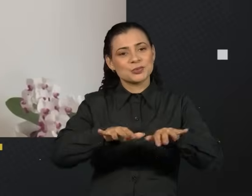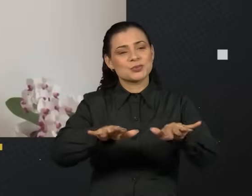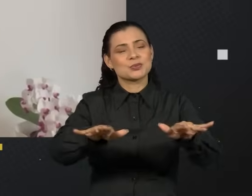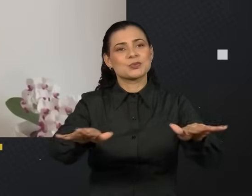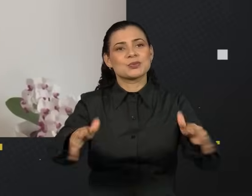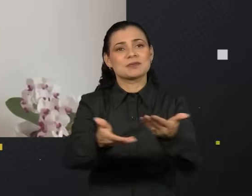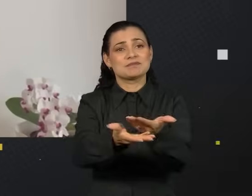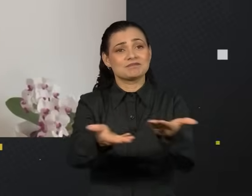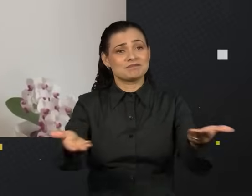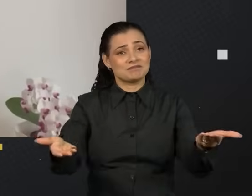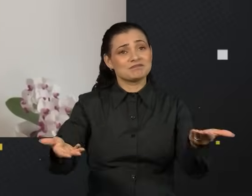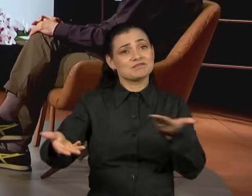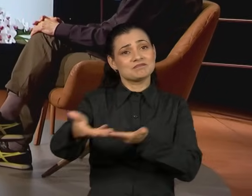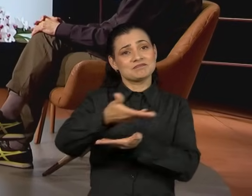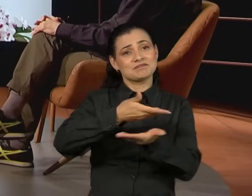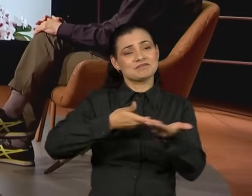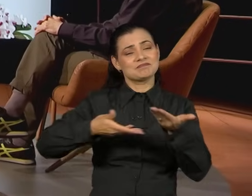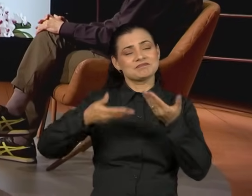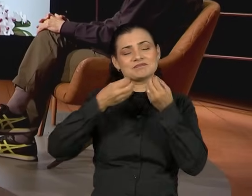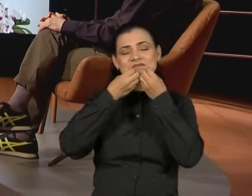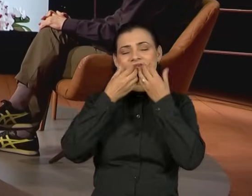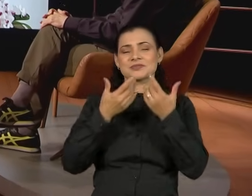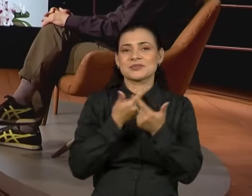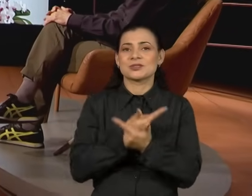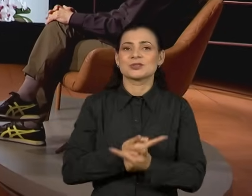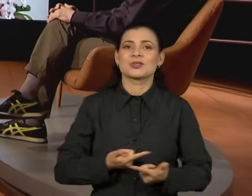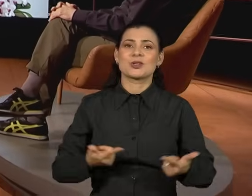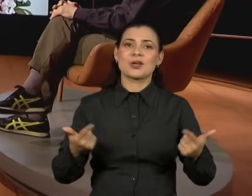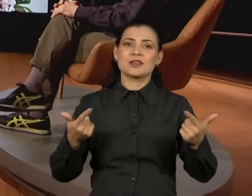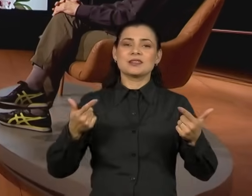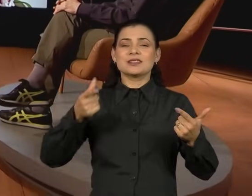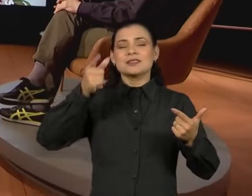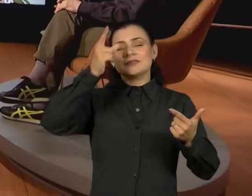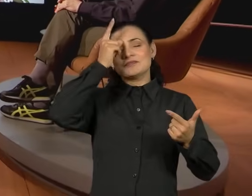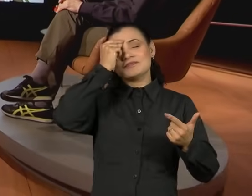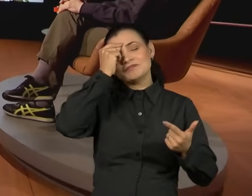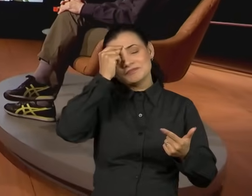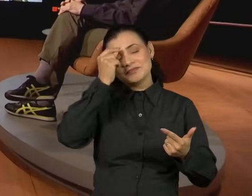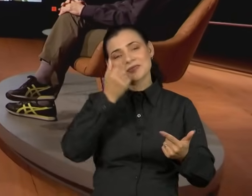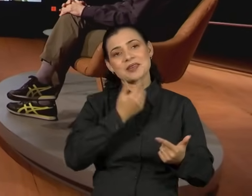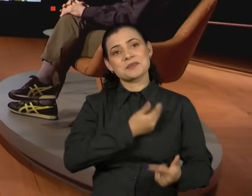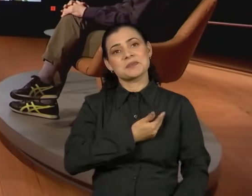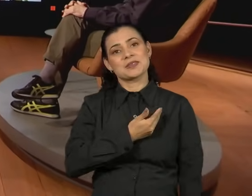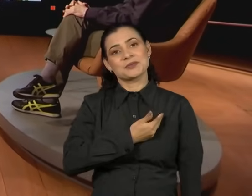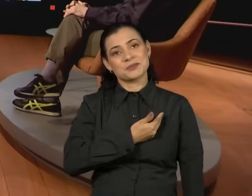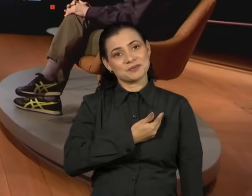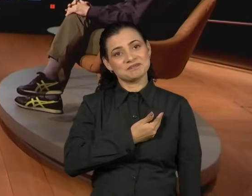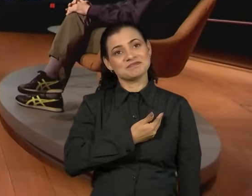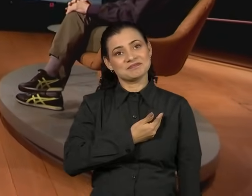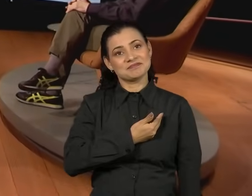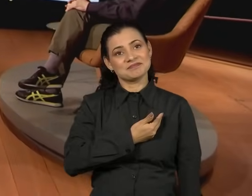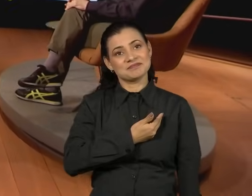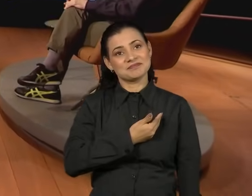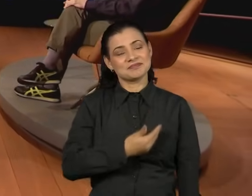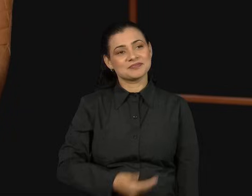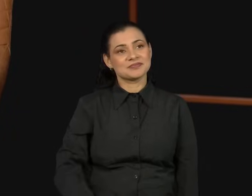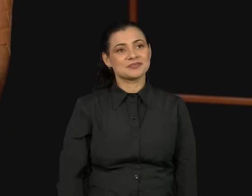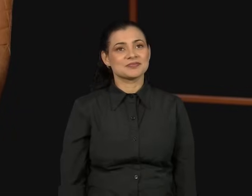com aqueles que, como eu, têm a sorte de se considerar seu amigo.